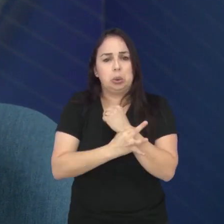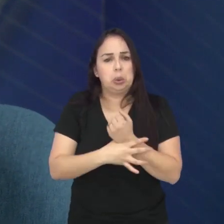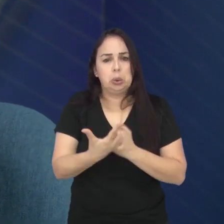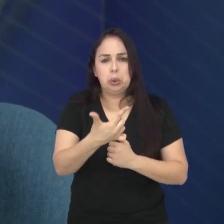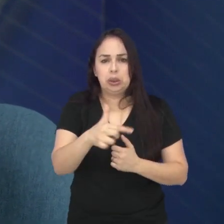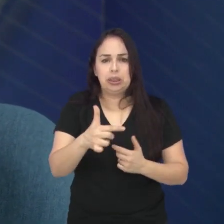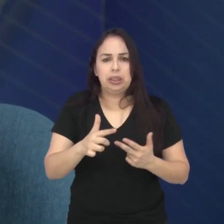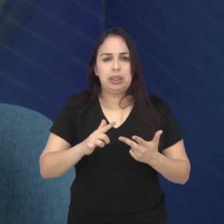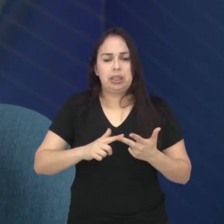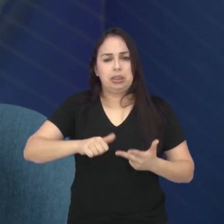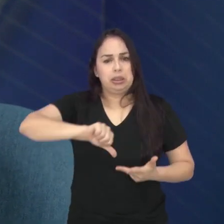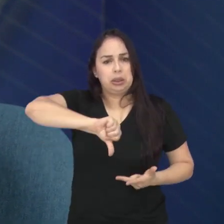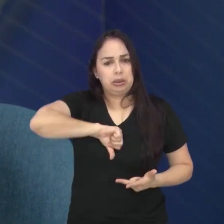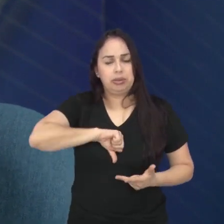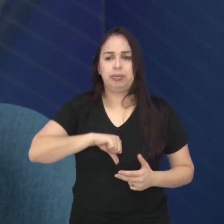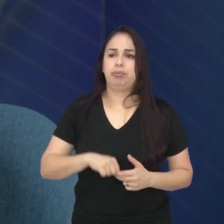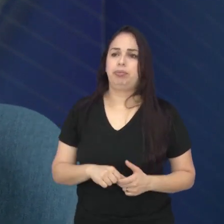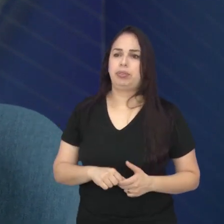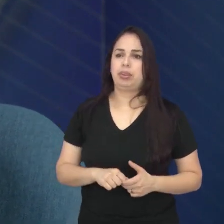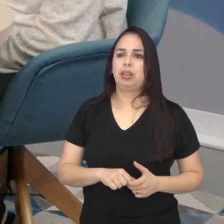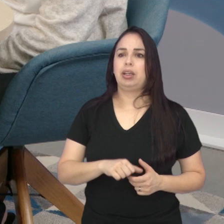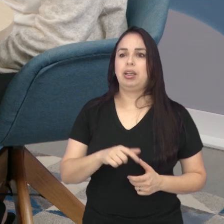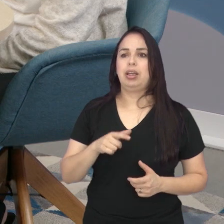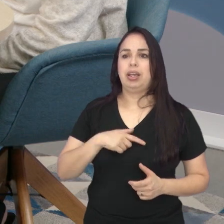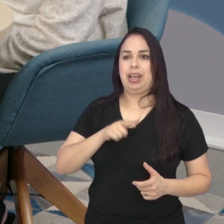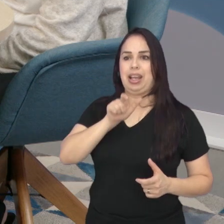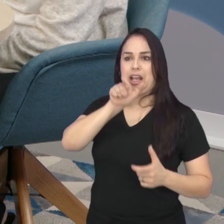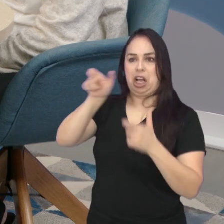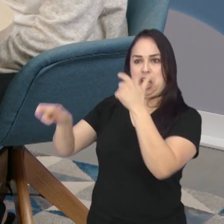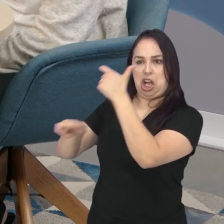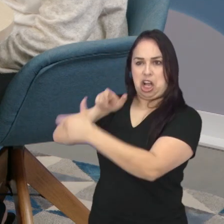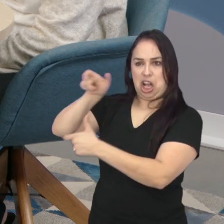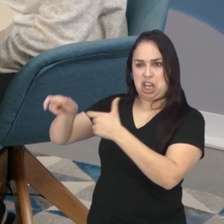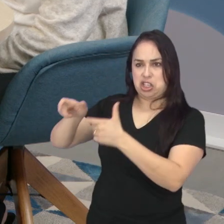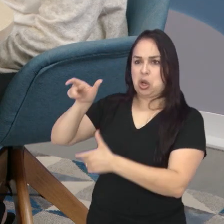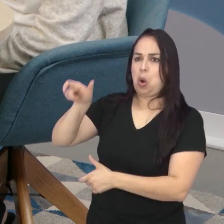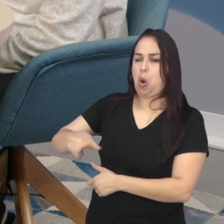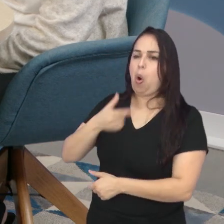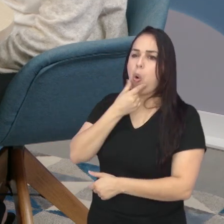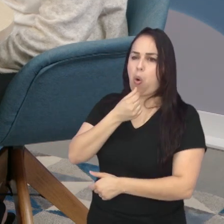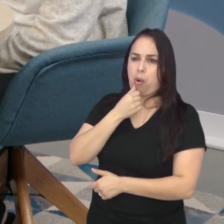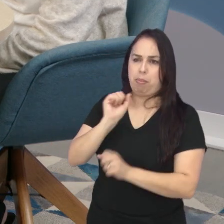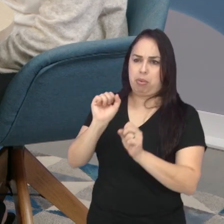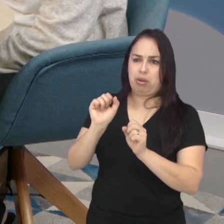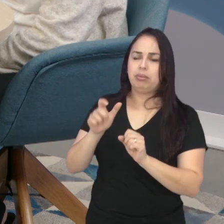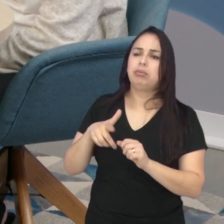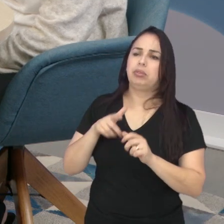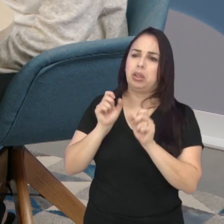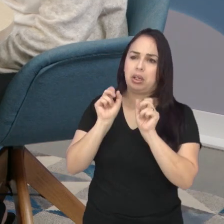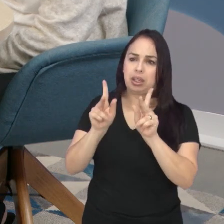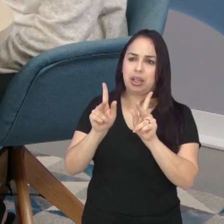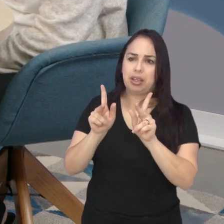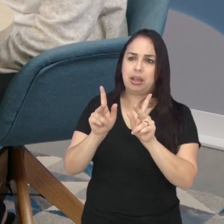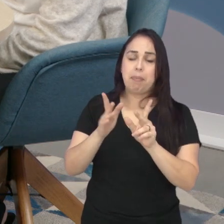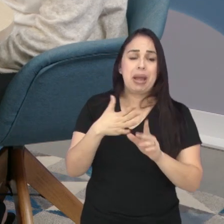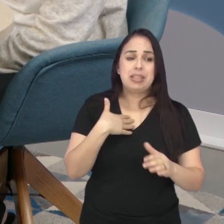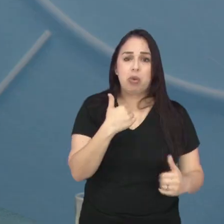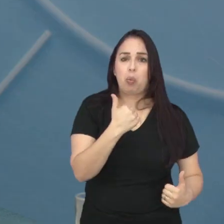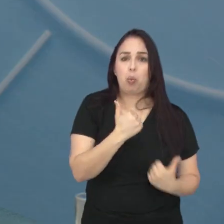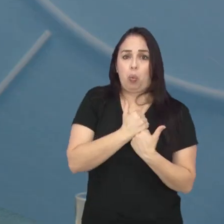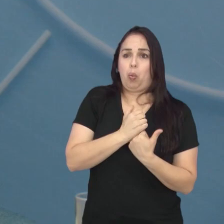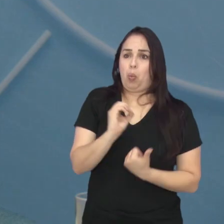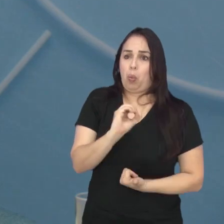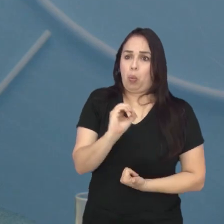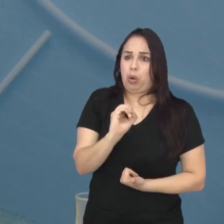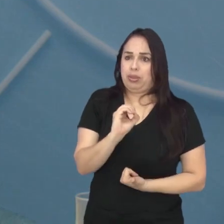insegurança, a autoestima, é um vem ciclo muito perigoso. A crítica ao homem de fazer tudo isso, ok, mas sem o amparo à mulher.